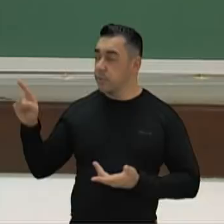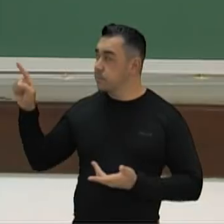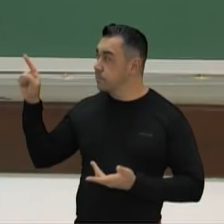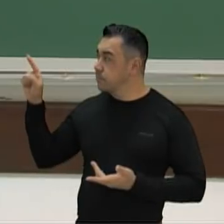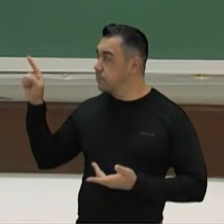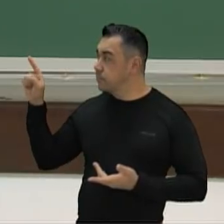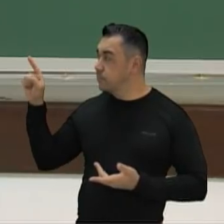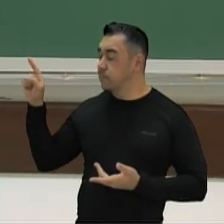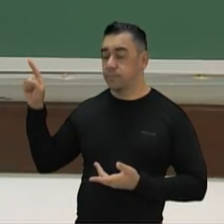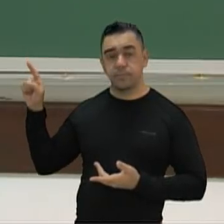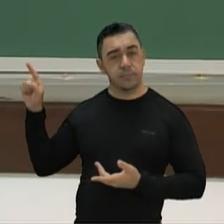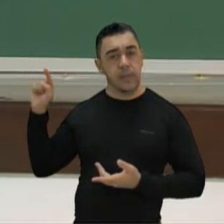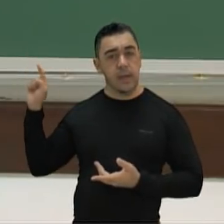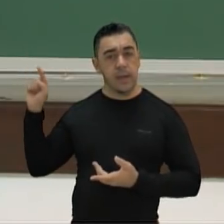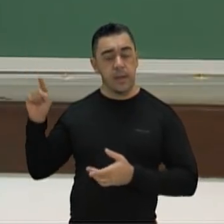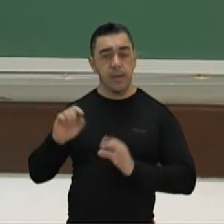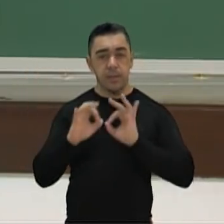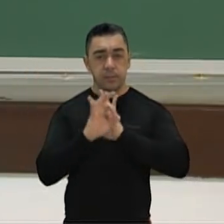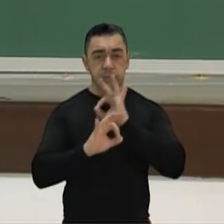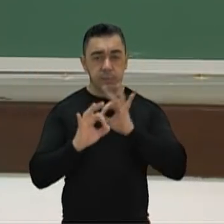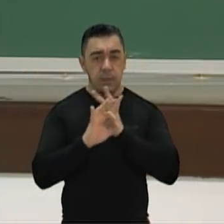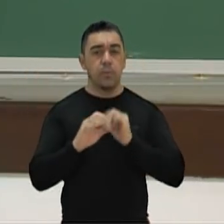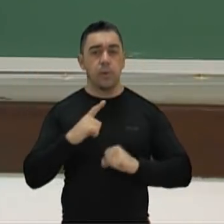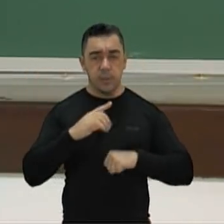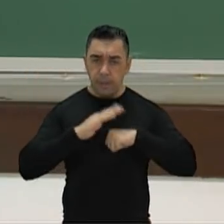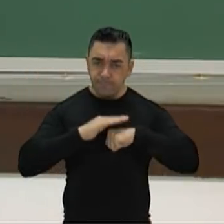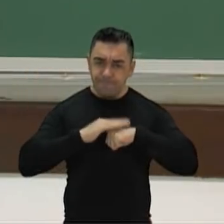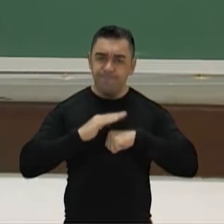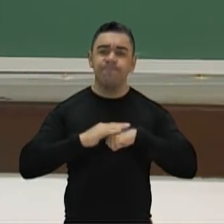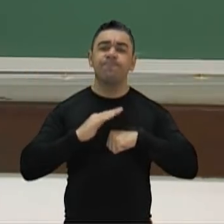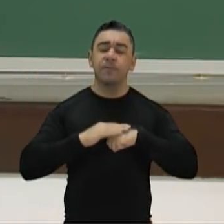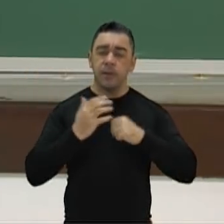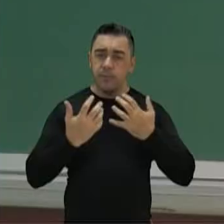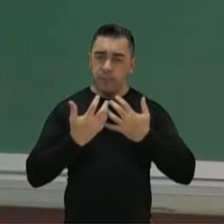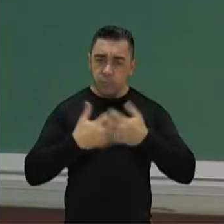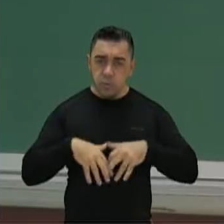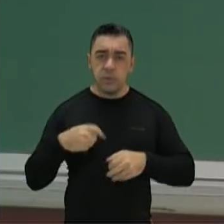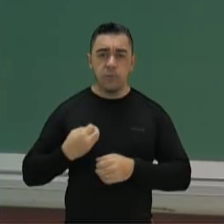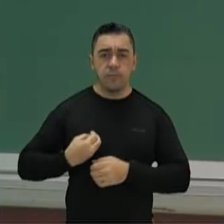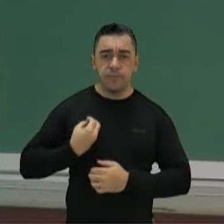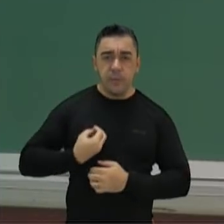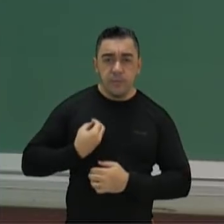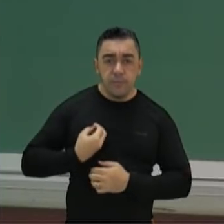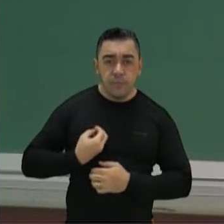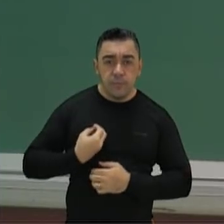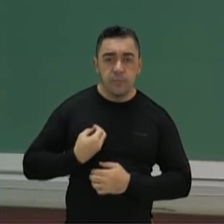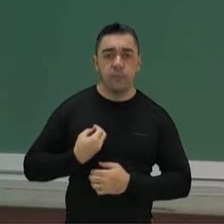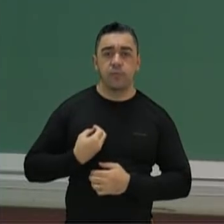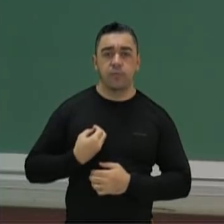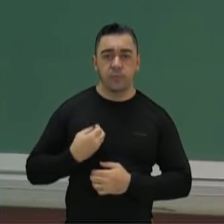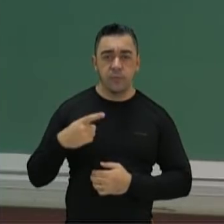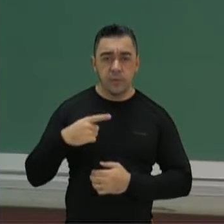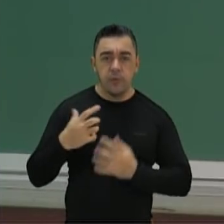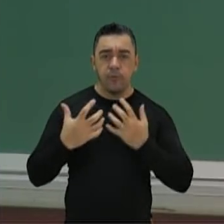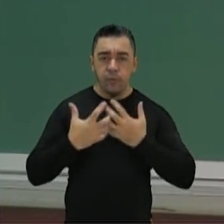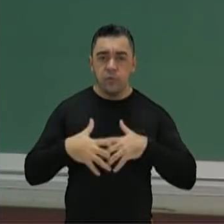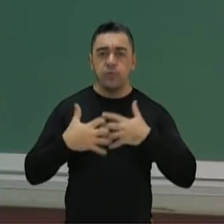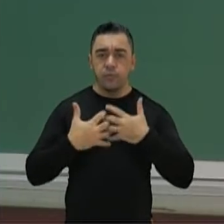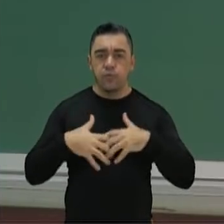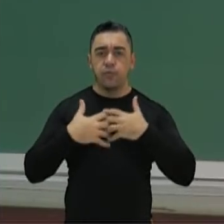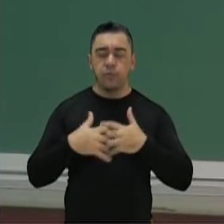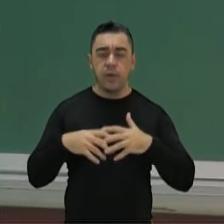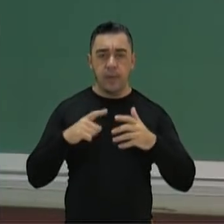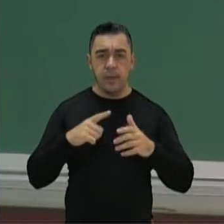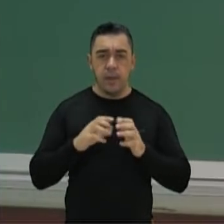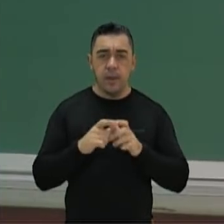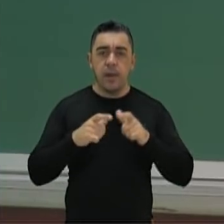E essa célula desempenha todas as funções que mantêm um organismo vivo e funcionando. Ele